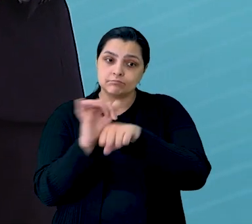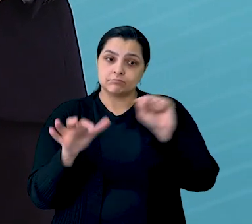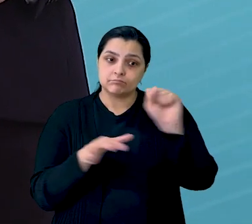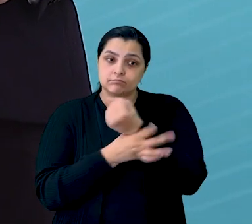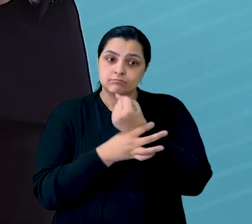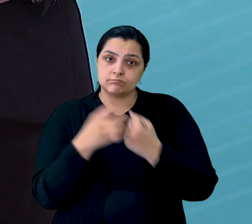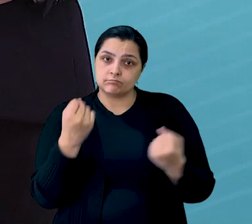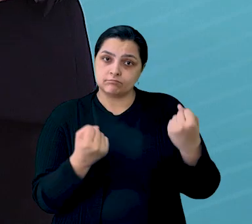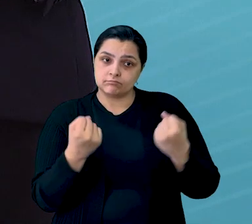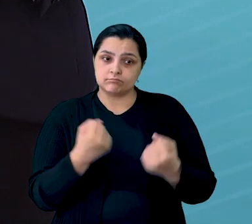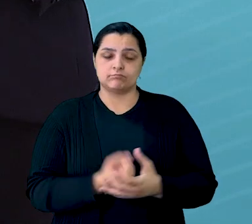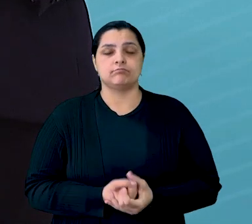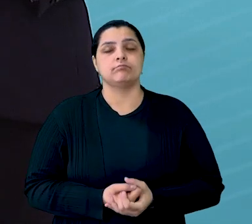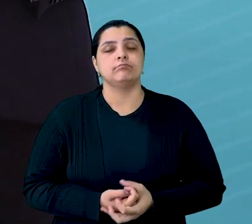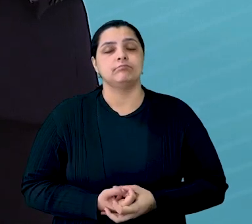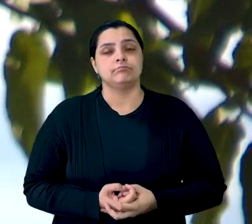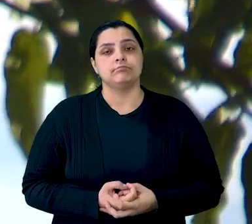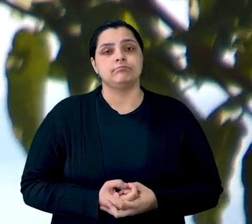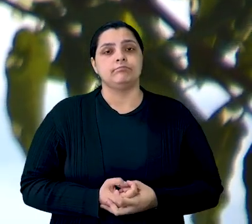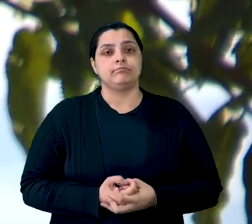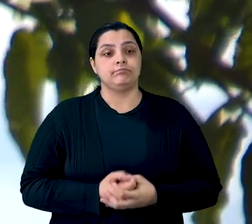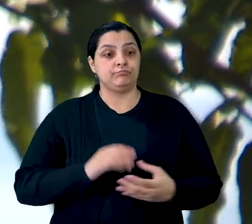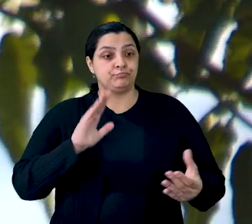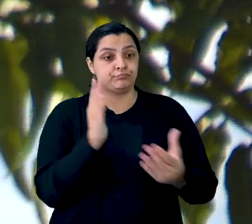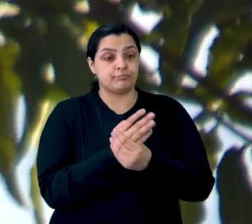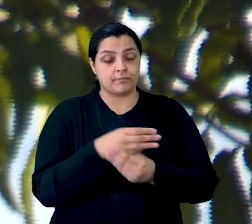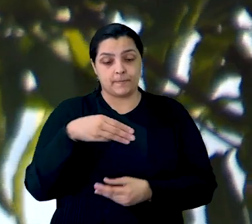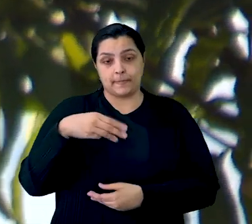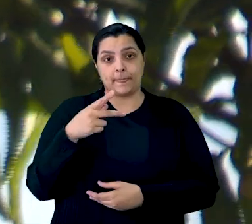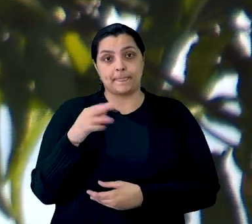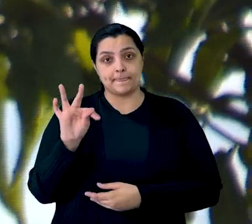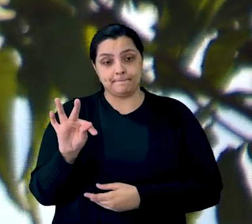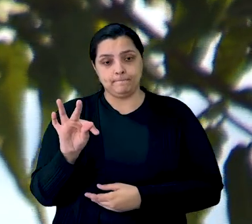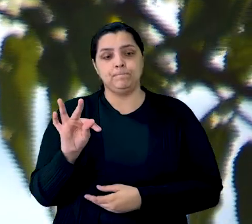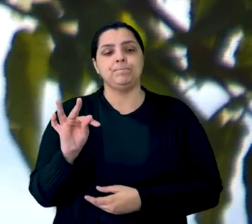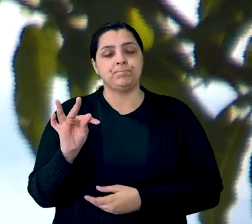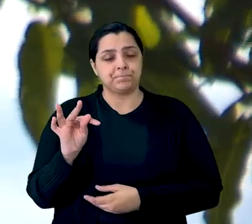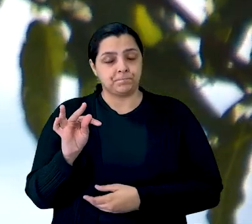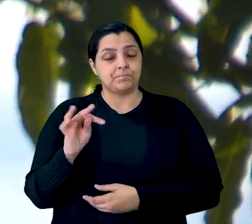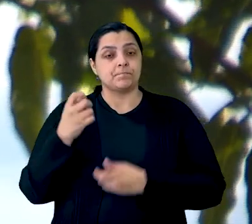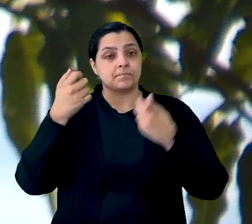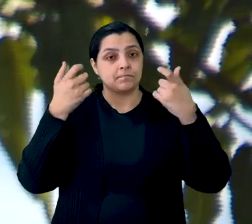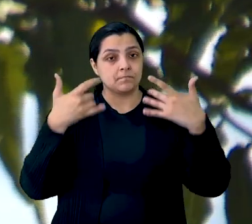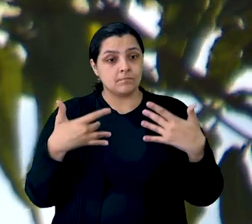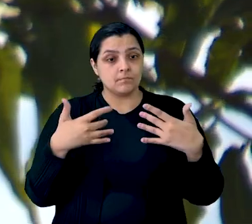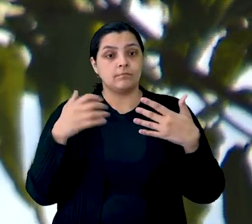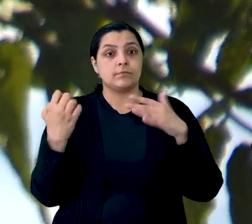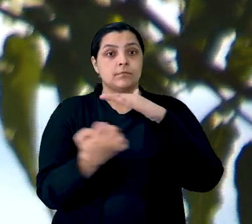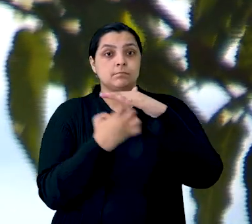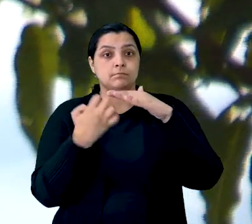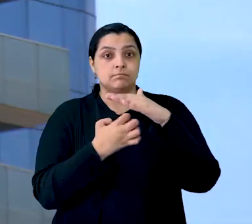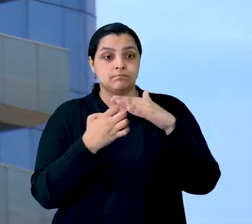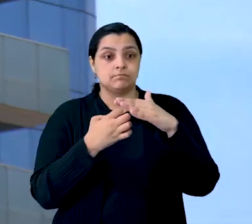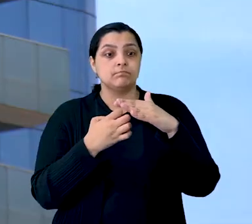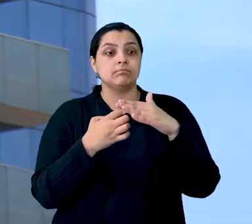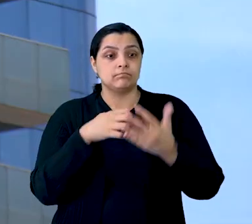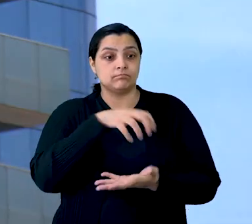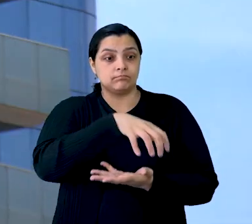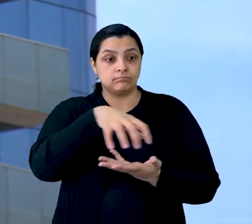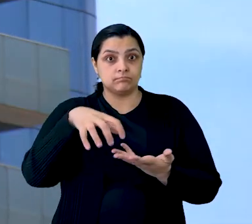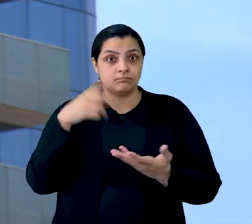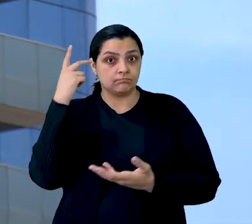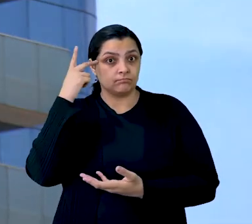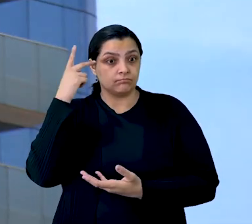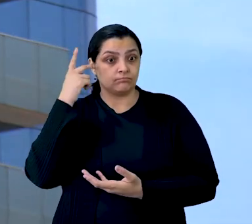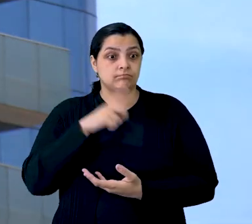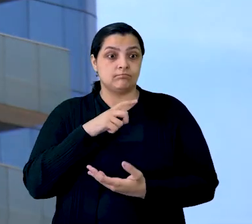de segurança para os veículos. Na ação trabalhista, o Ministério Público do Trabalho relatou que as empresas do setor instaladas em